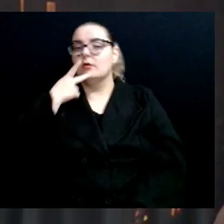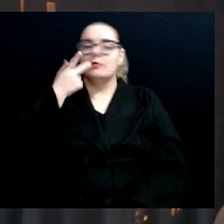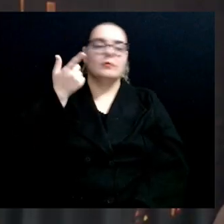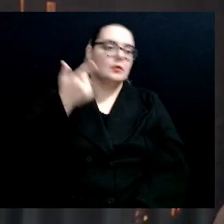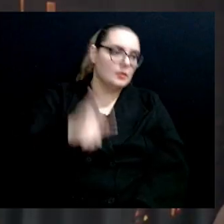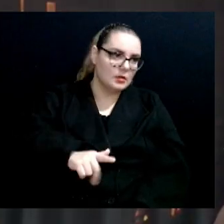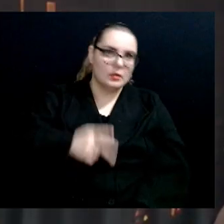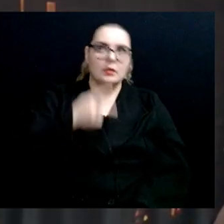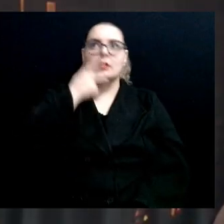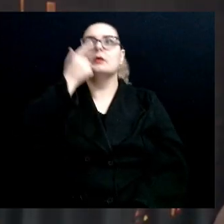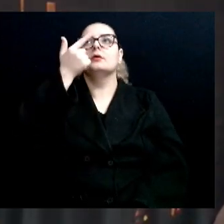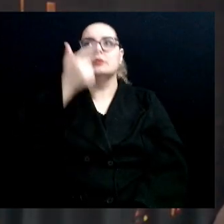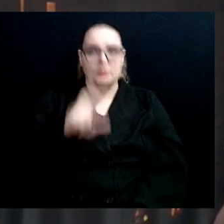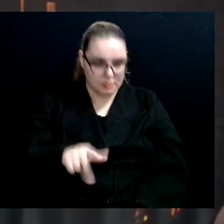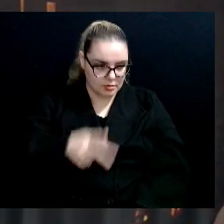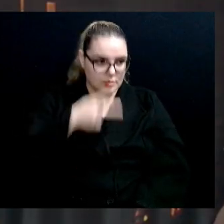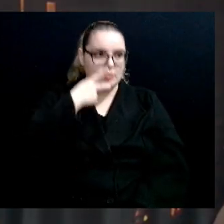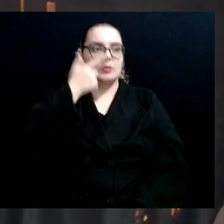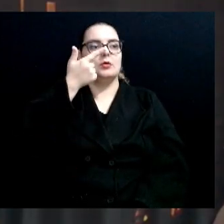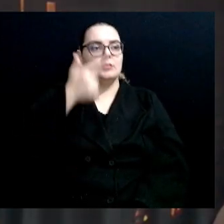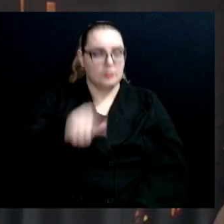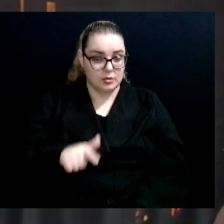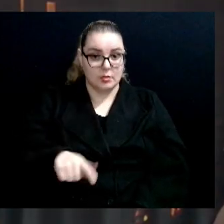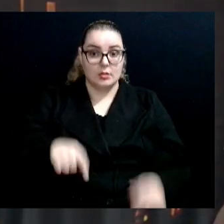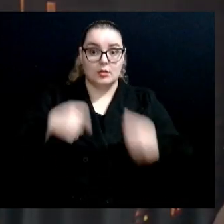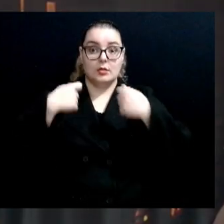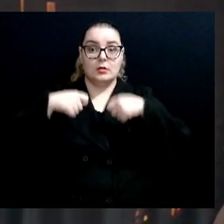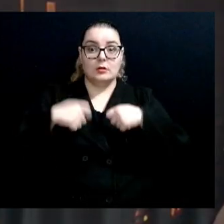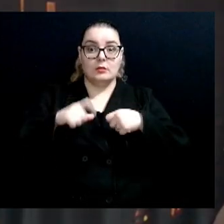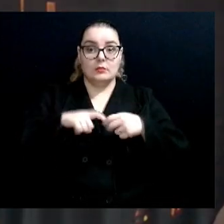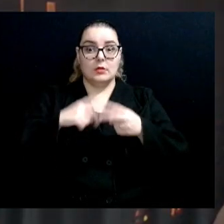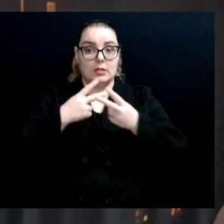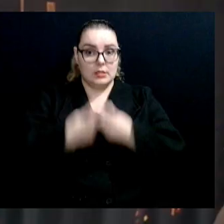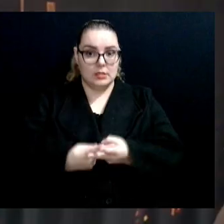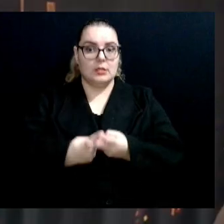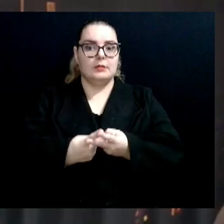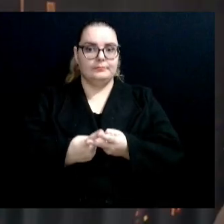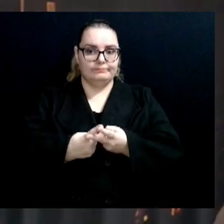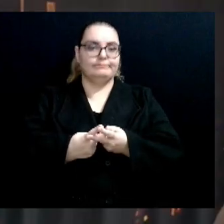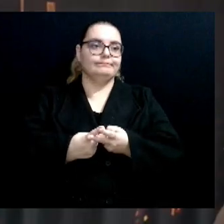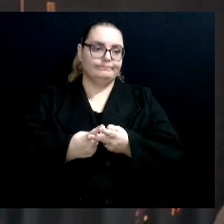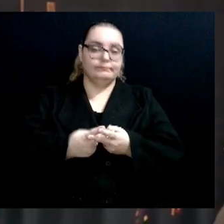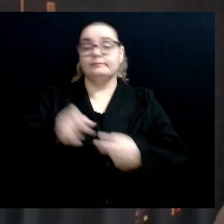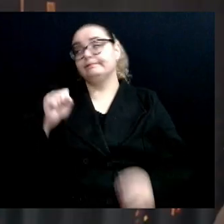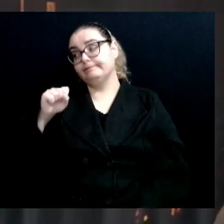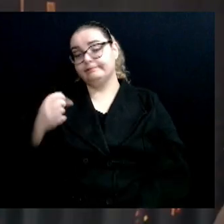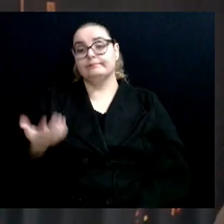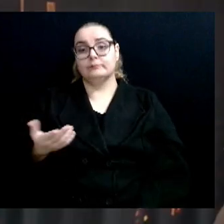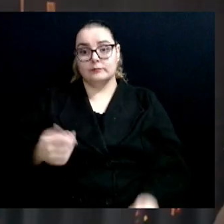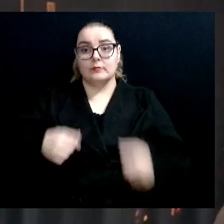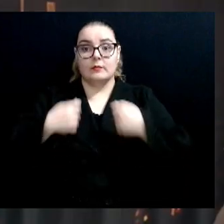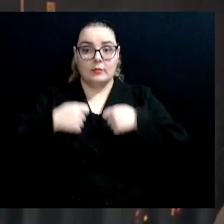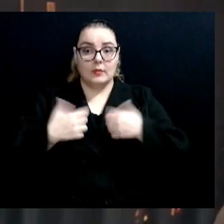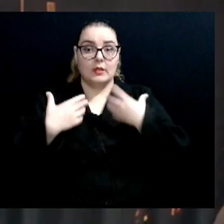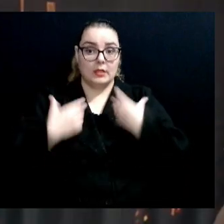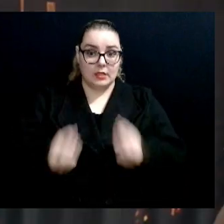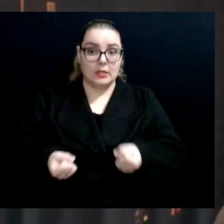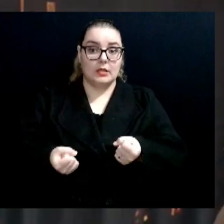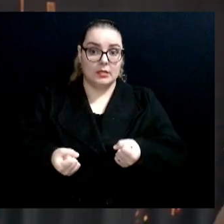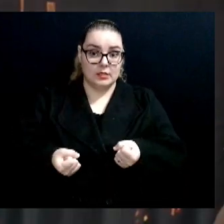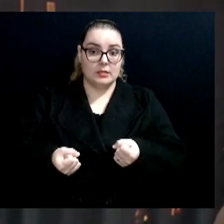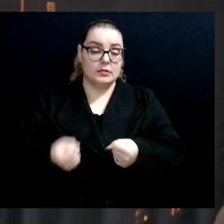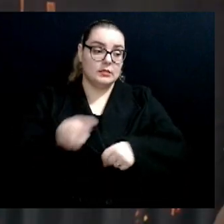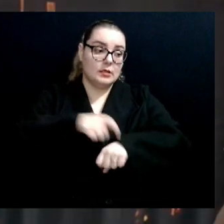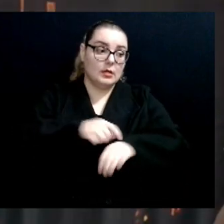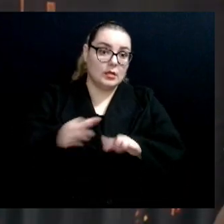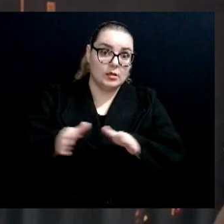mesma história, e é preciso ter uma paciência, né? Então, assim, a gente precisa aceitar essa situação de cuidado.